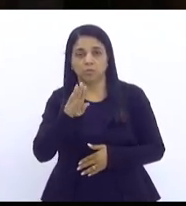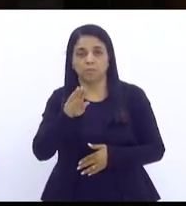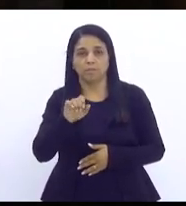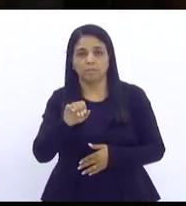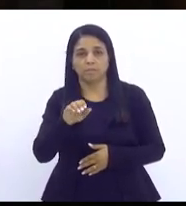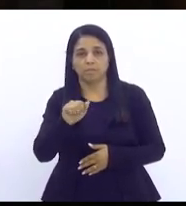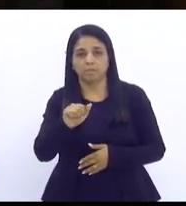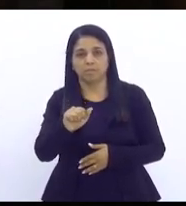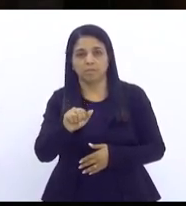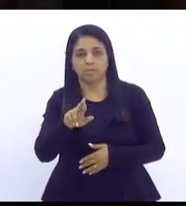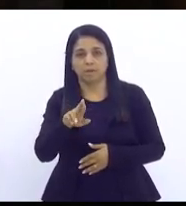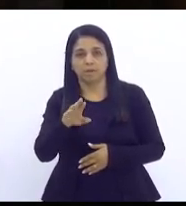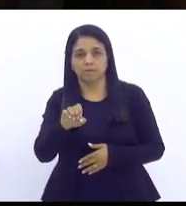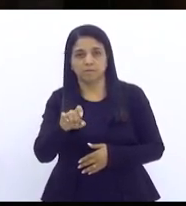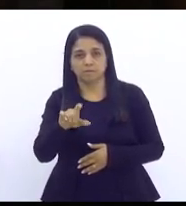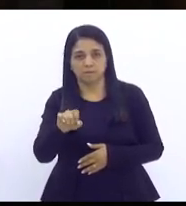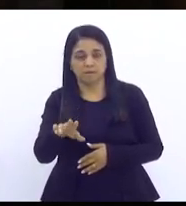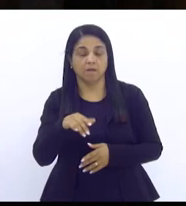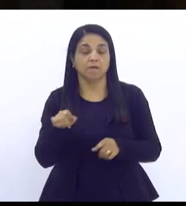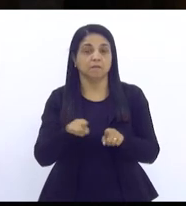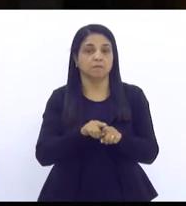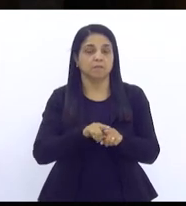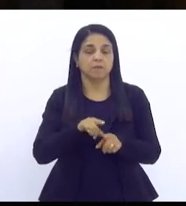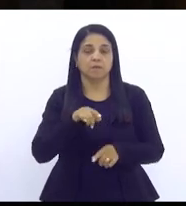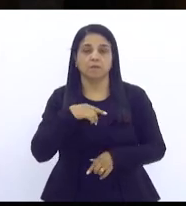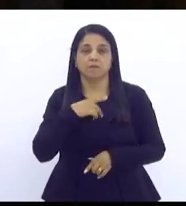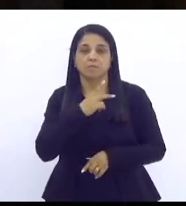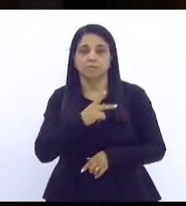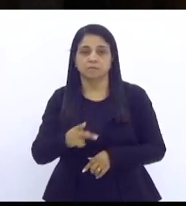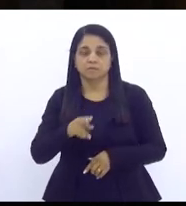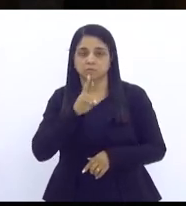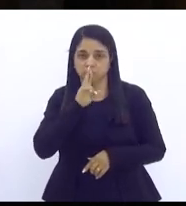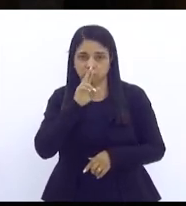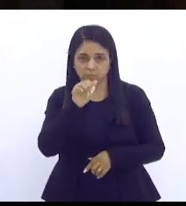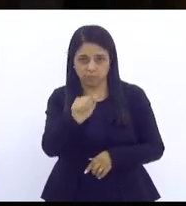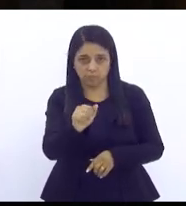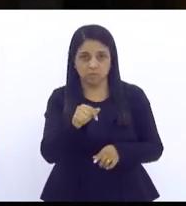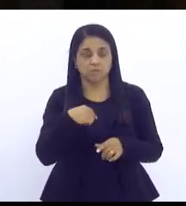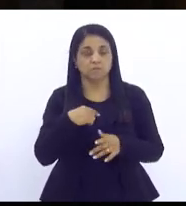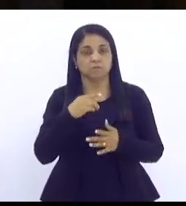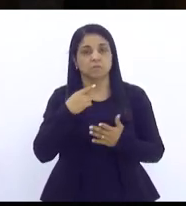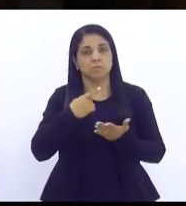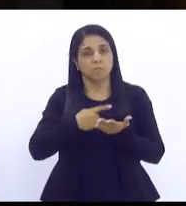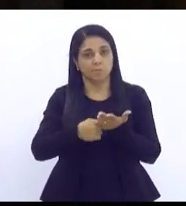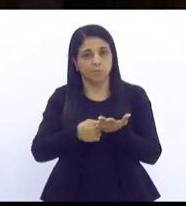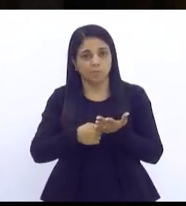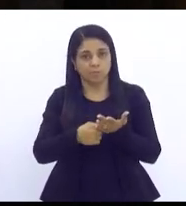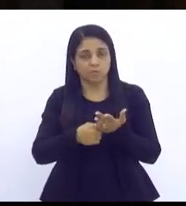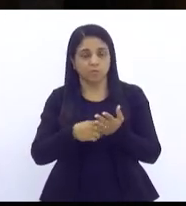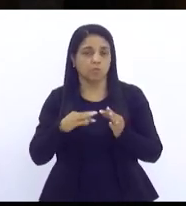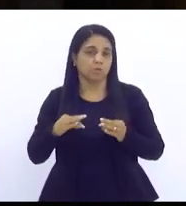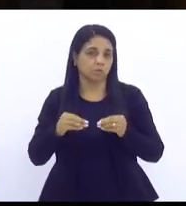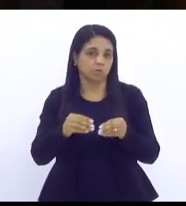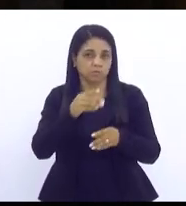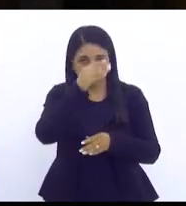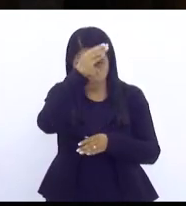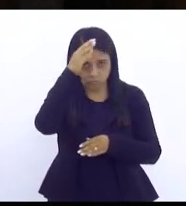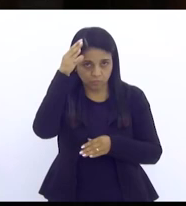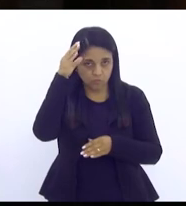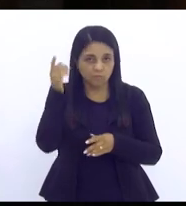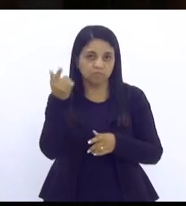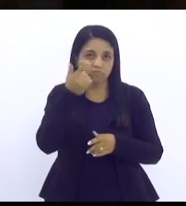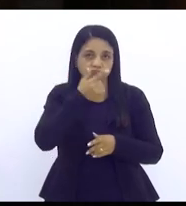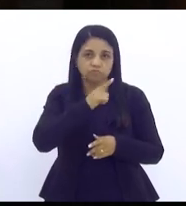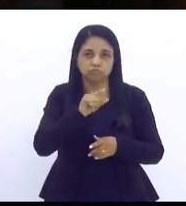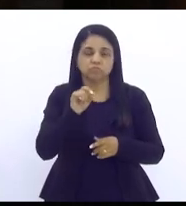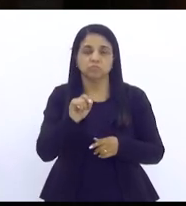de Justiça, Rodrigo Amorim, prometeram a todos nós, consumidores, que nós vamos